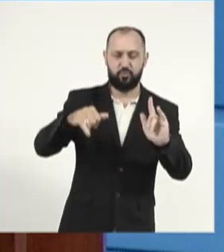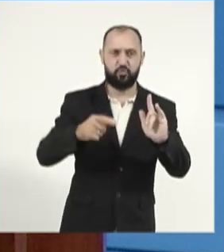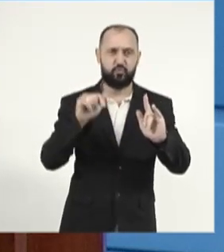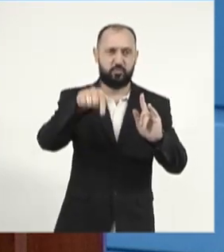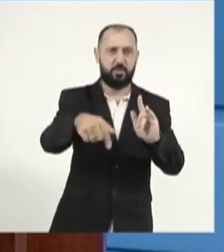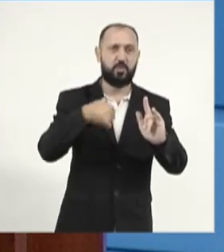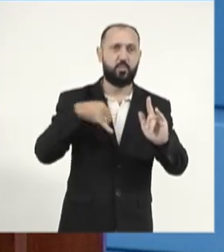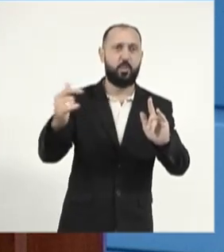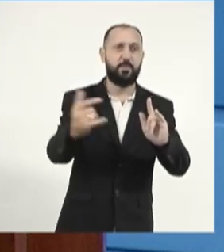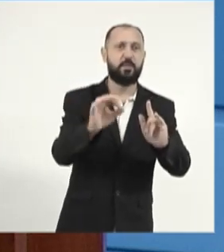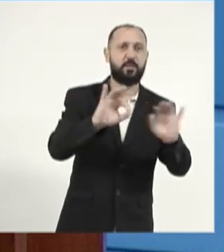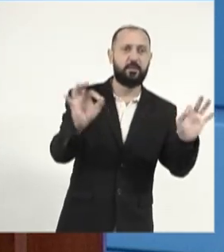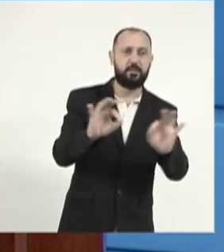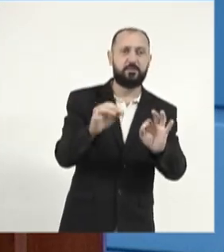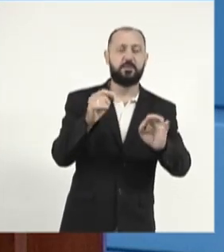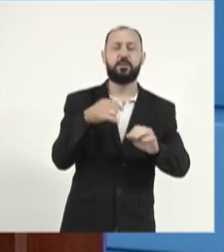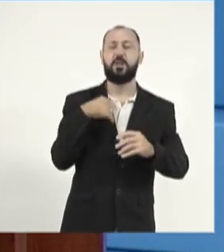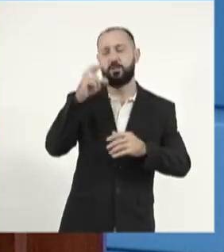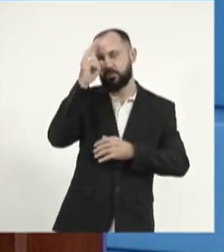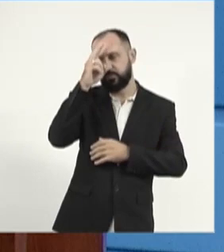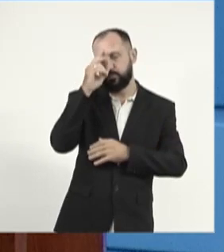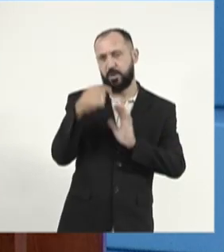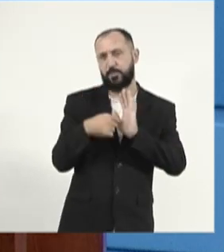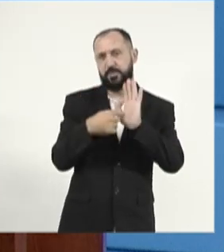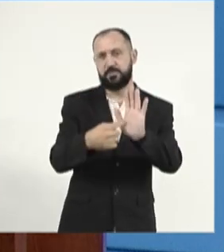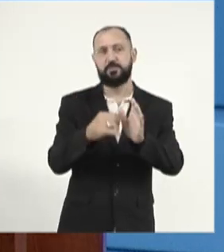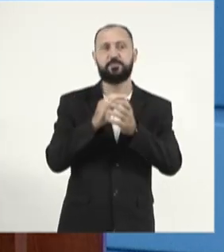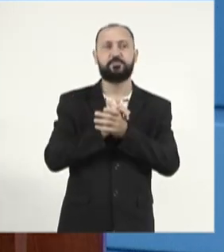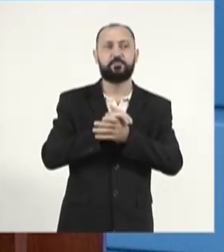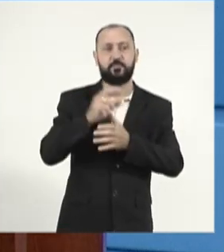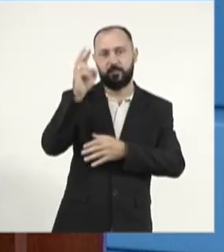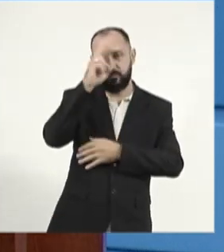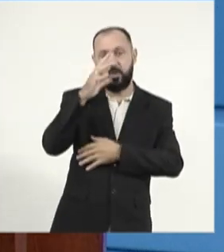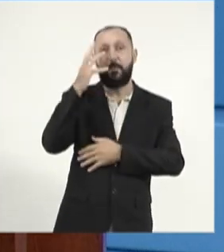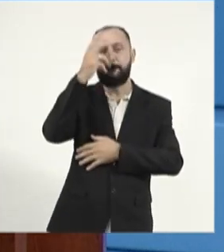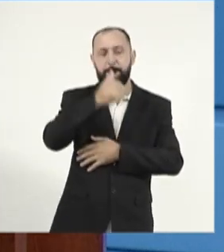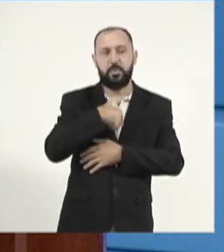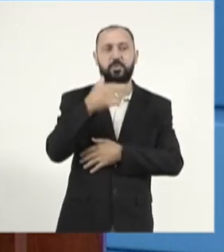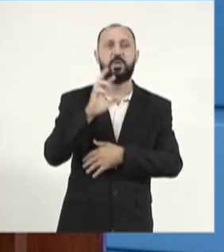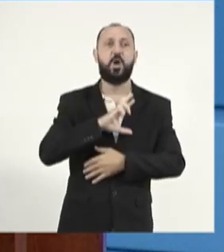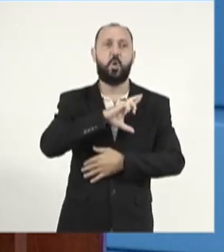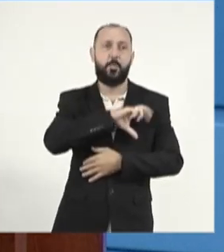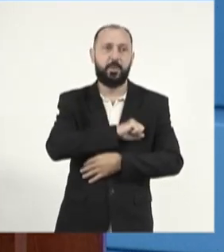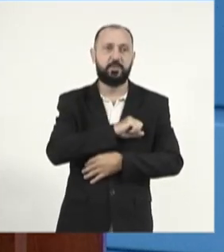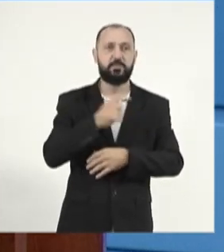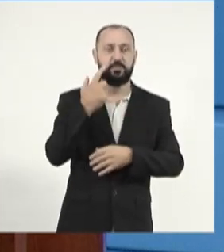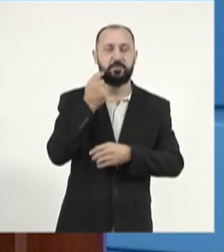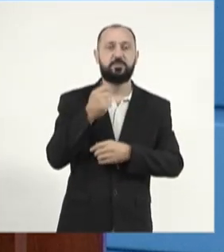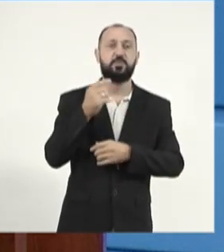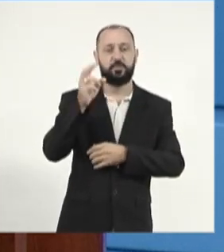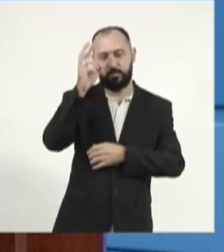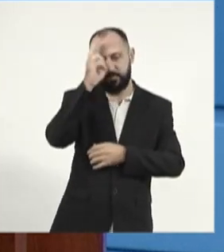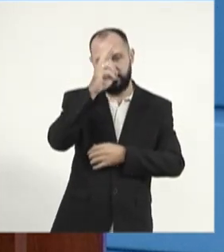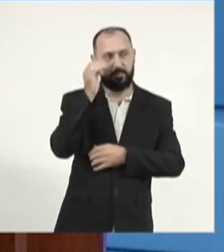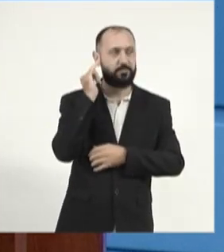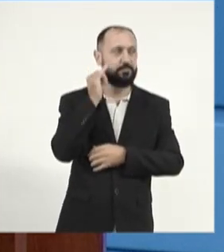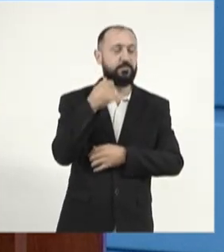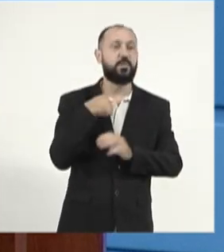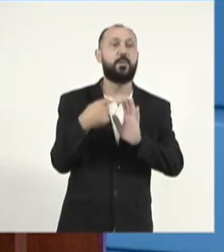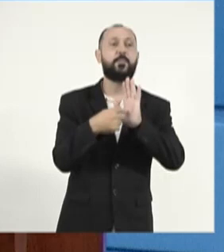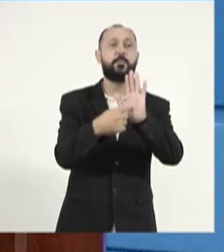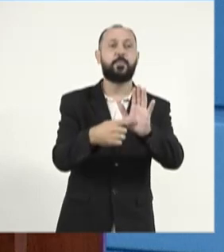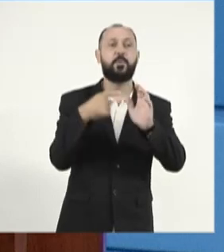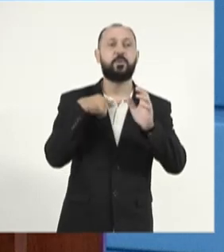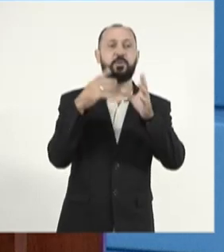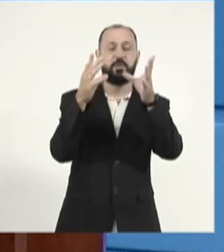Pedro, que não ama ninguém, é um pouco dessa história apresentada, uma história muito bonita, romântica, uma comédia, porque mostra também